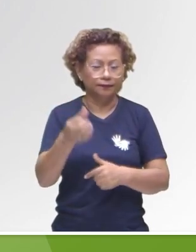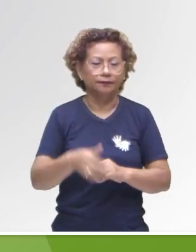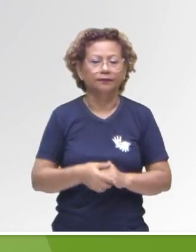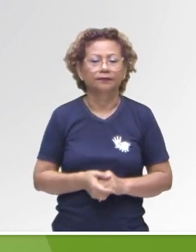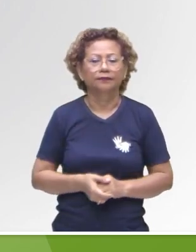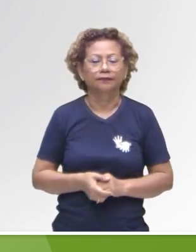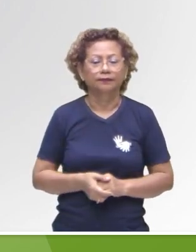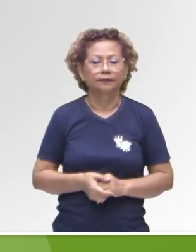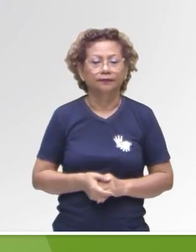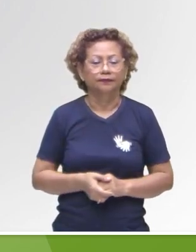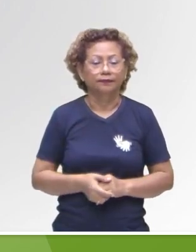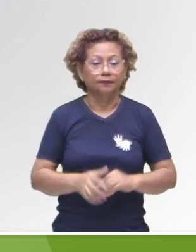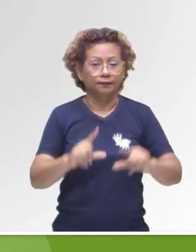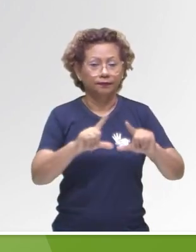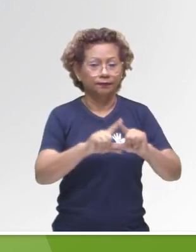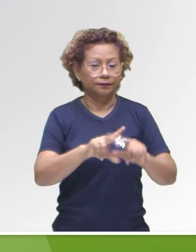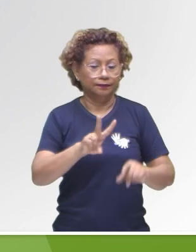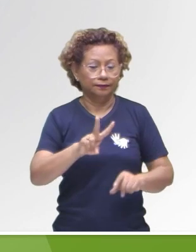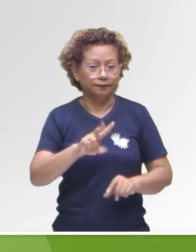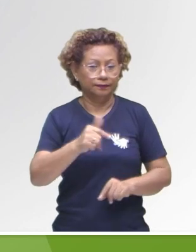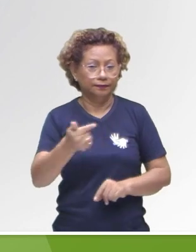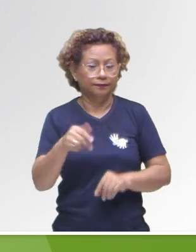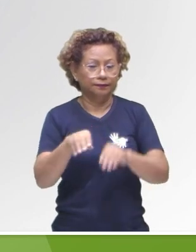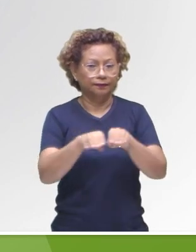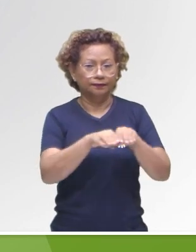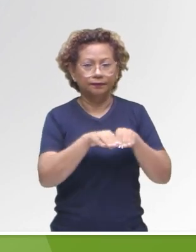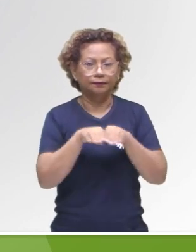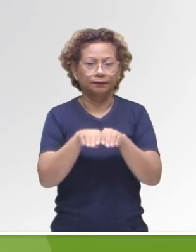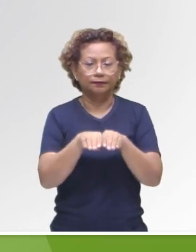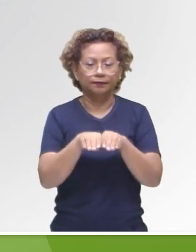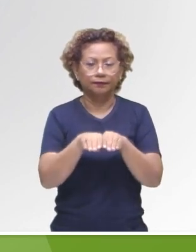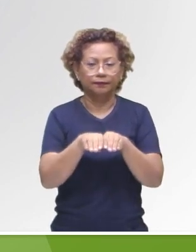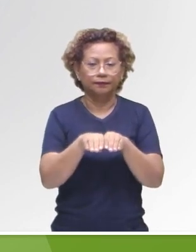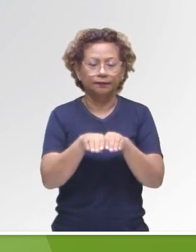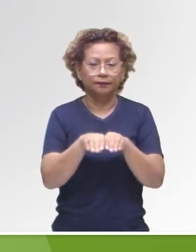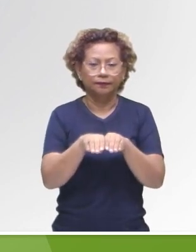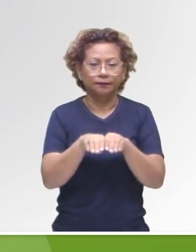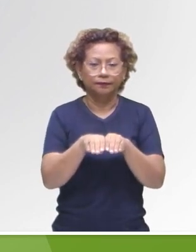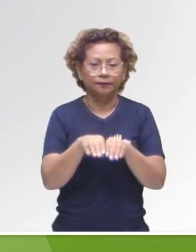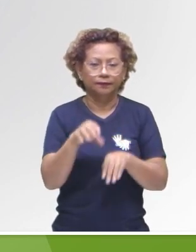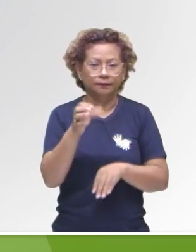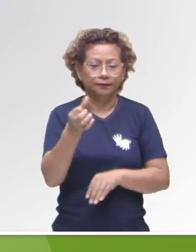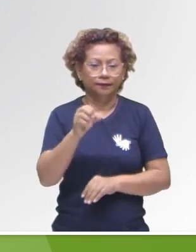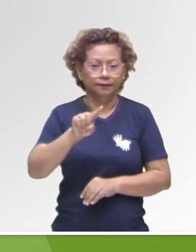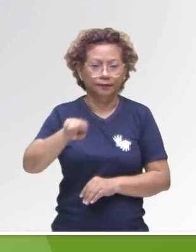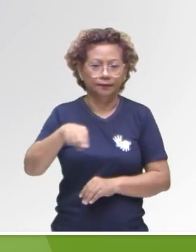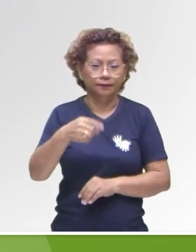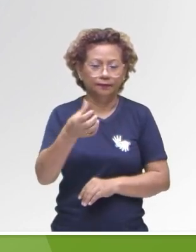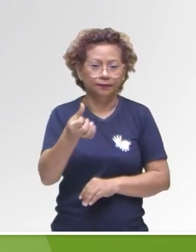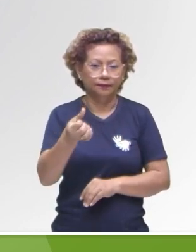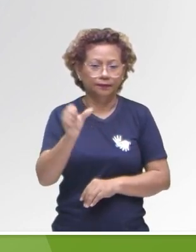Aí, o ΔV2 vai ser igual a 6,68